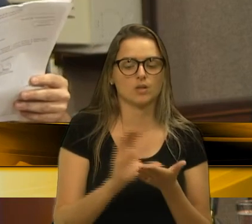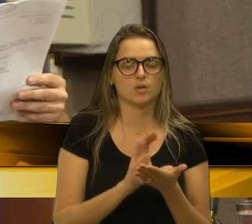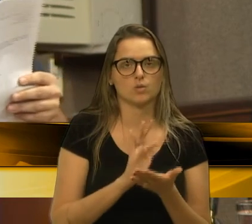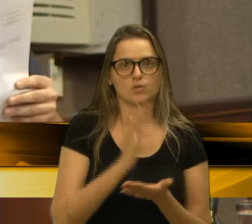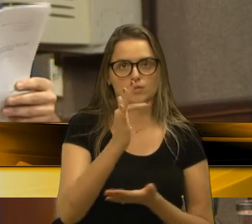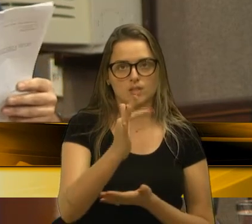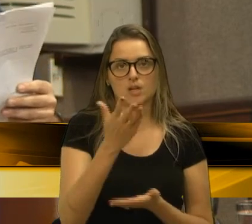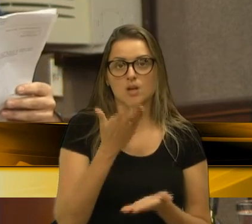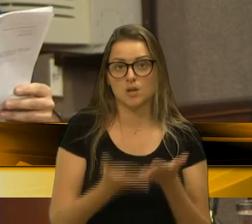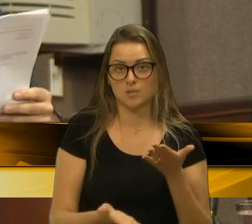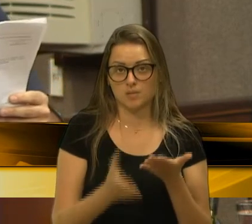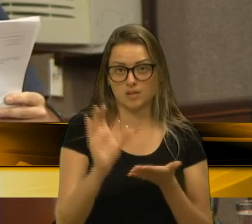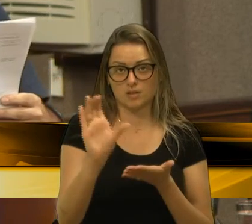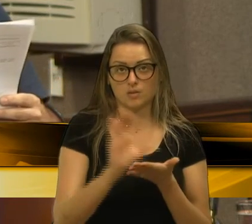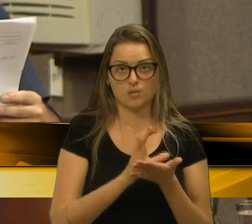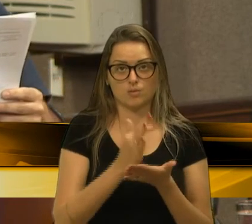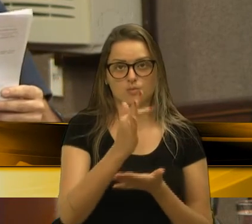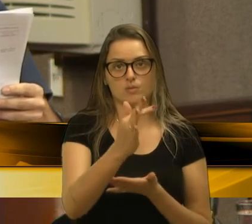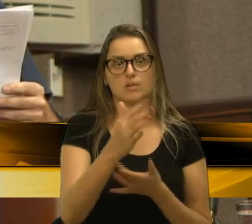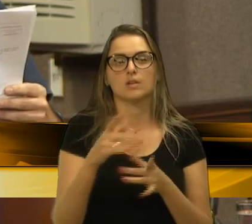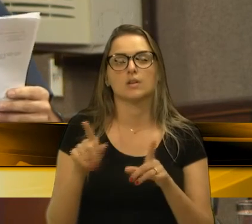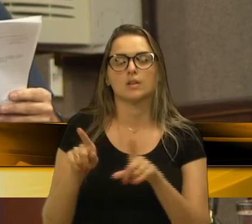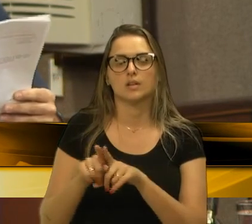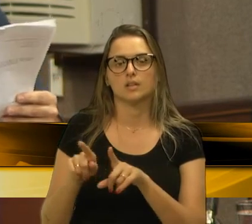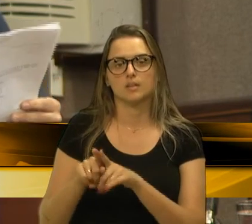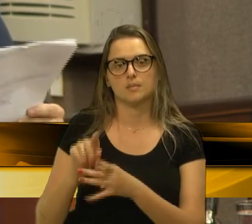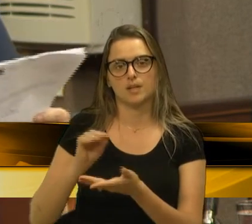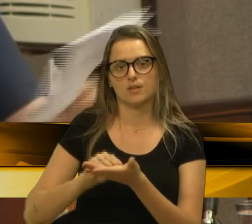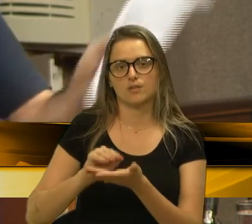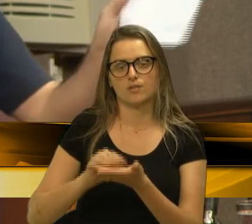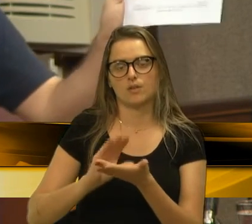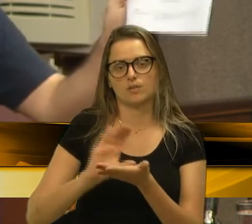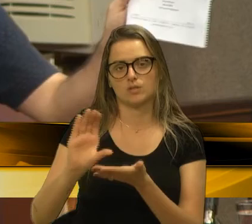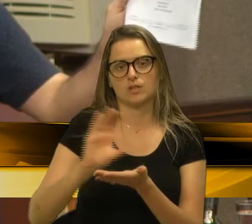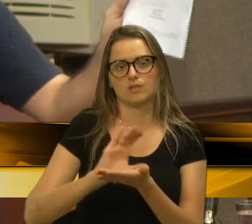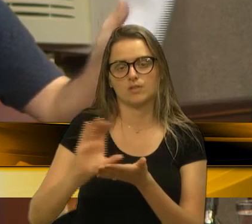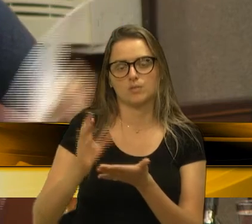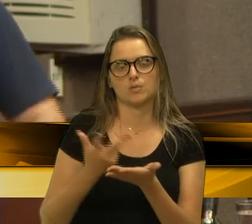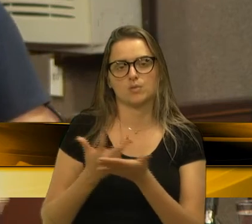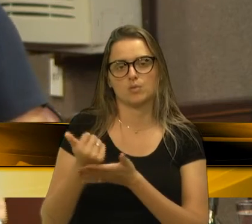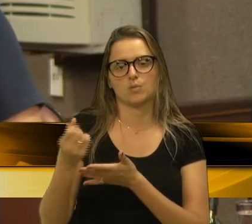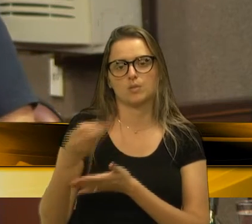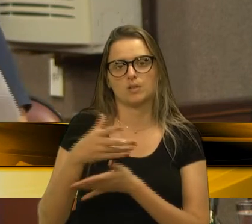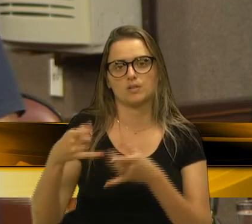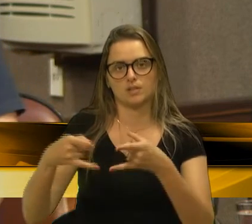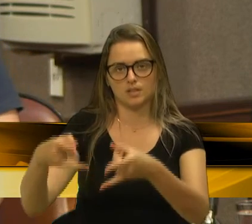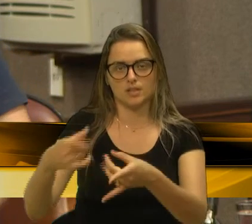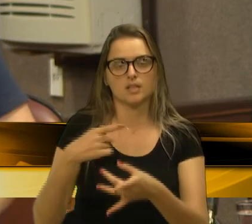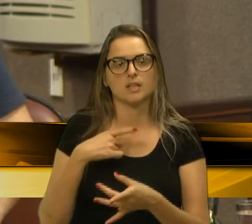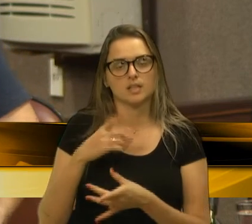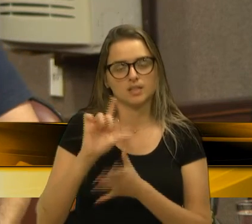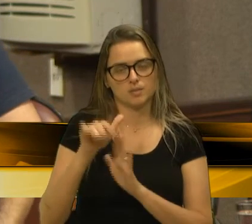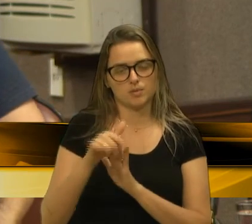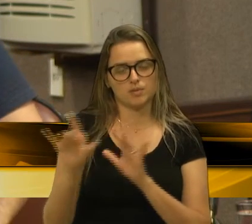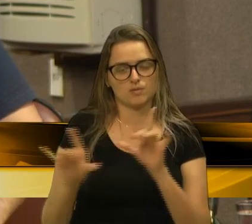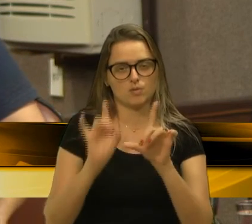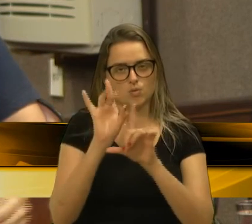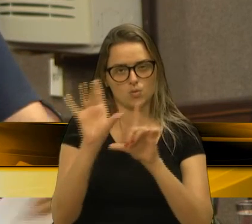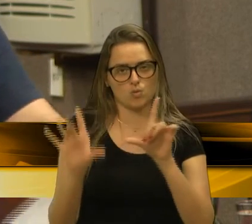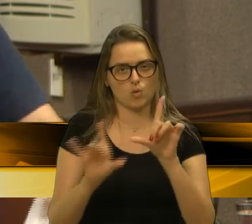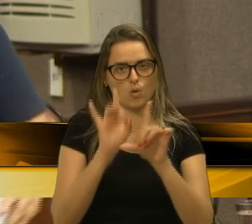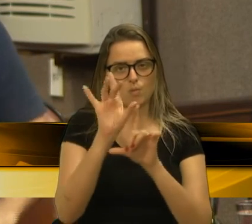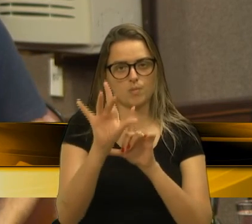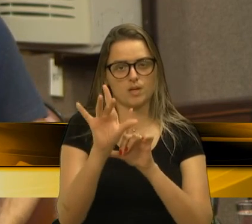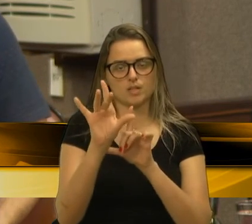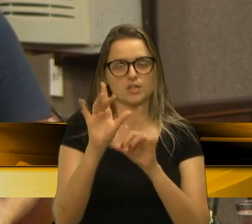de recursos e principalmente também a falta de investimento em leitos. Então tem aqui a resposta dos pedidos, nós vamos expor